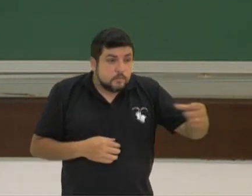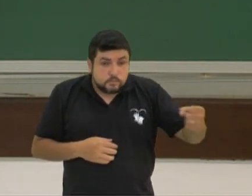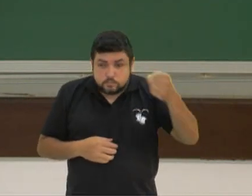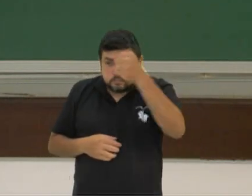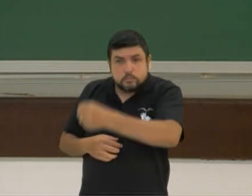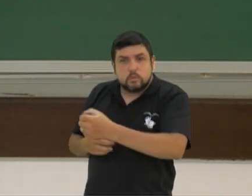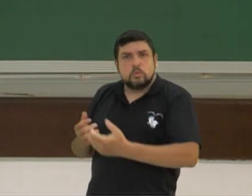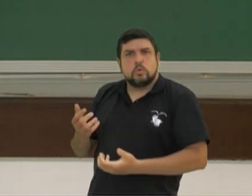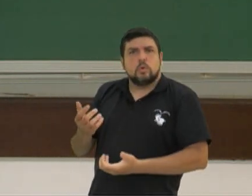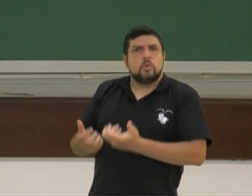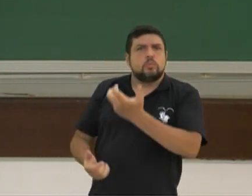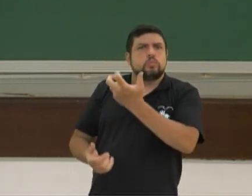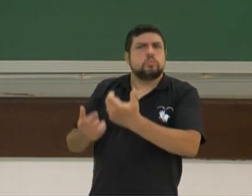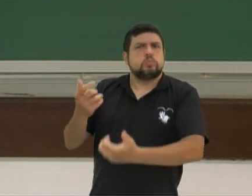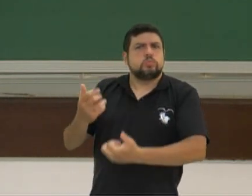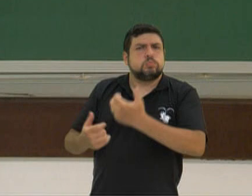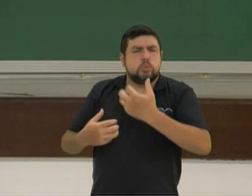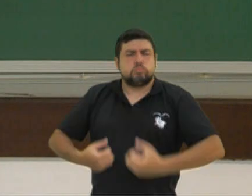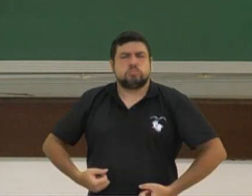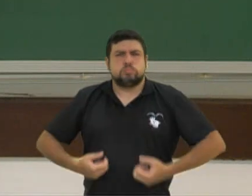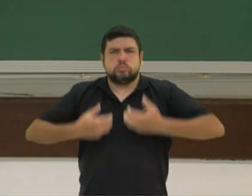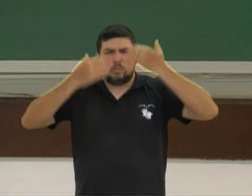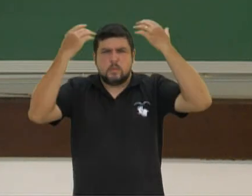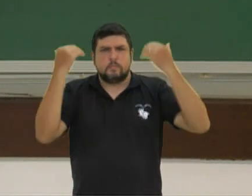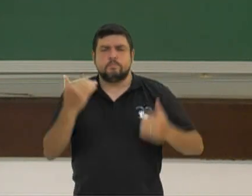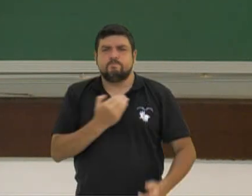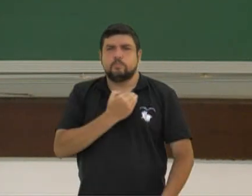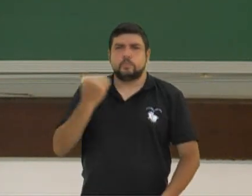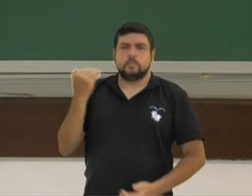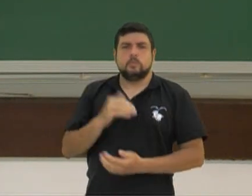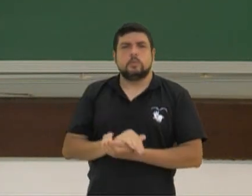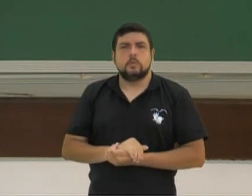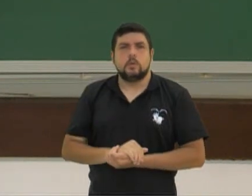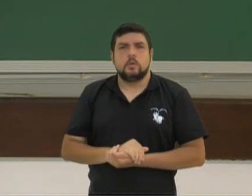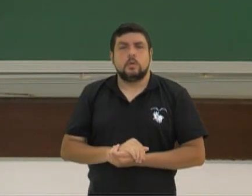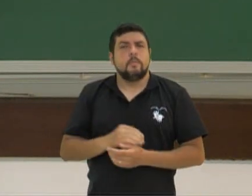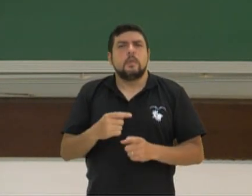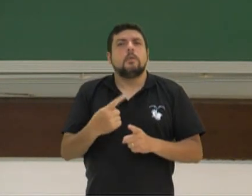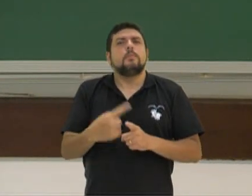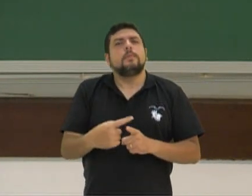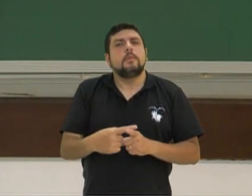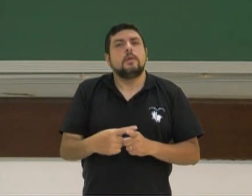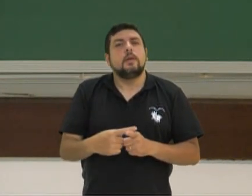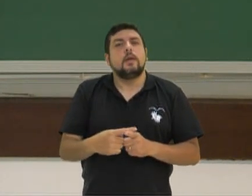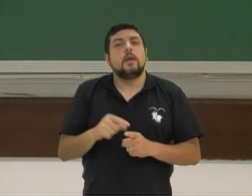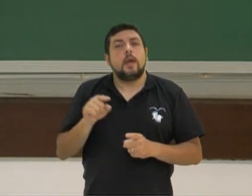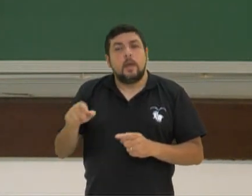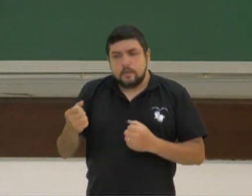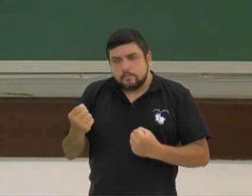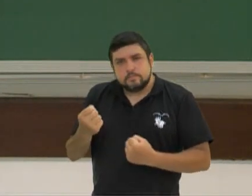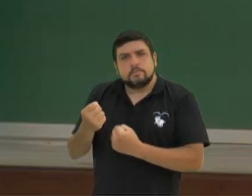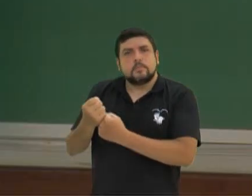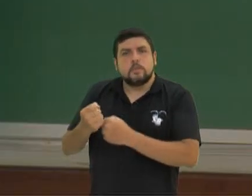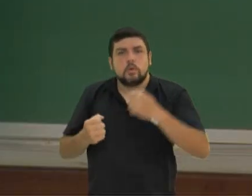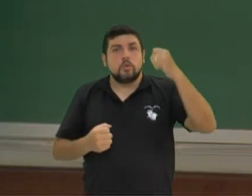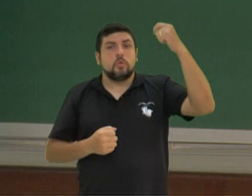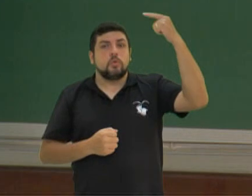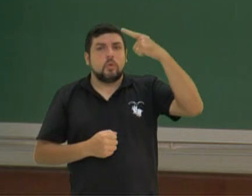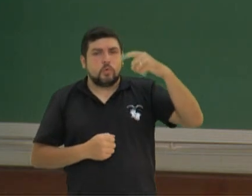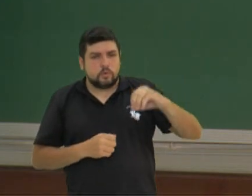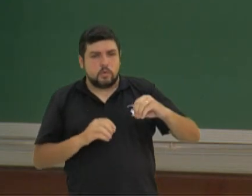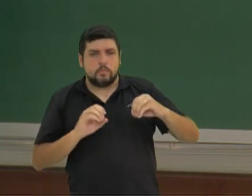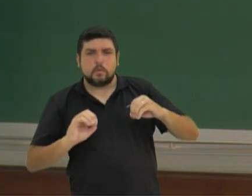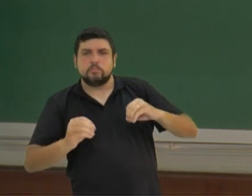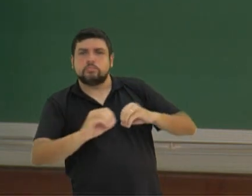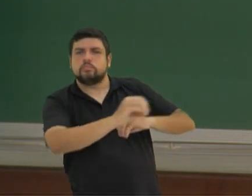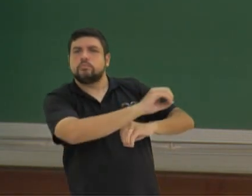tinha ideias e pesquisas que diziam, né, que apoiavam o heliocentrismo. Um pouco mais à frente, nós